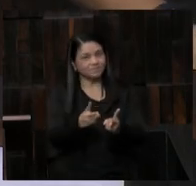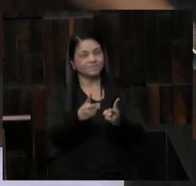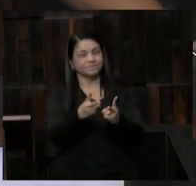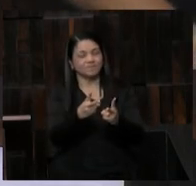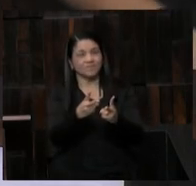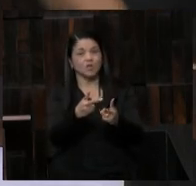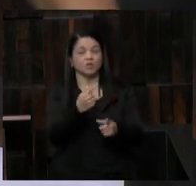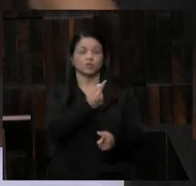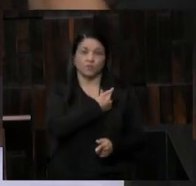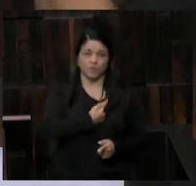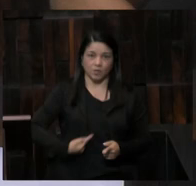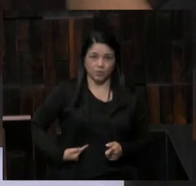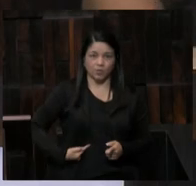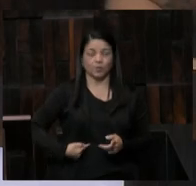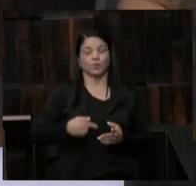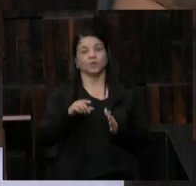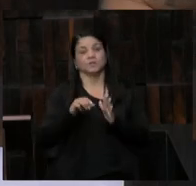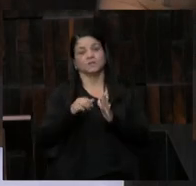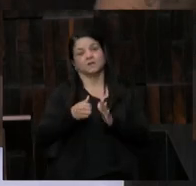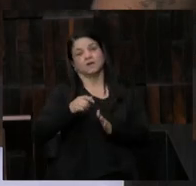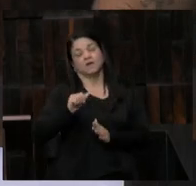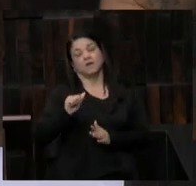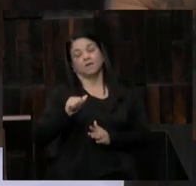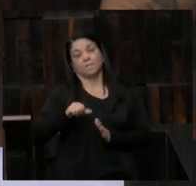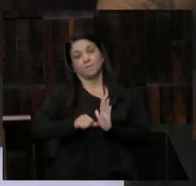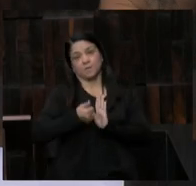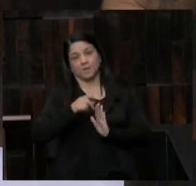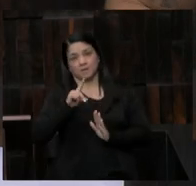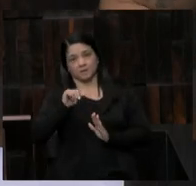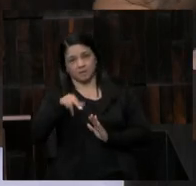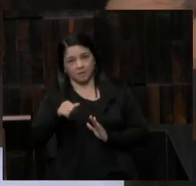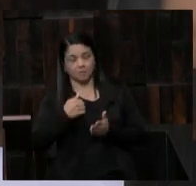disse, do governador, da nossa primeira-dama, da